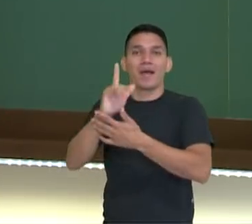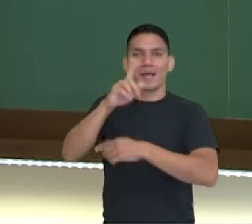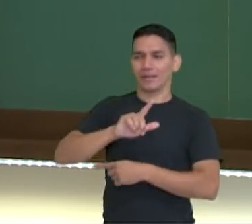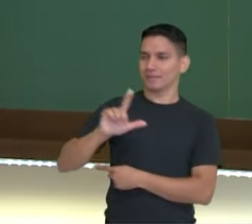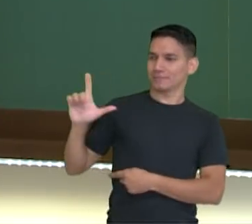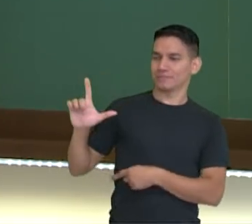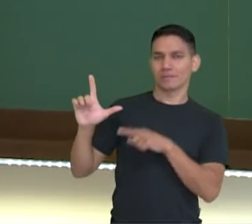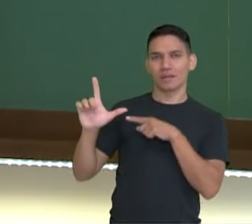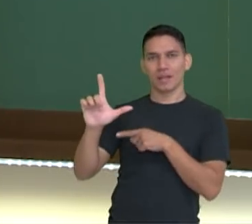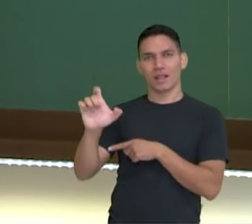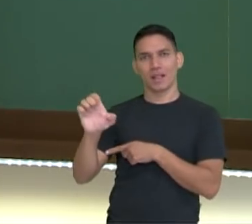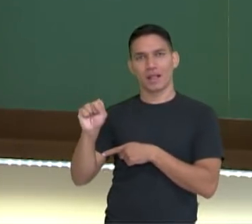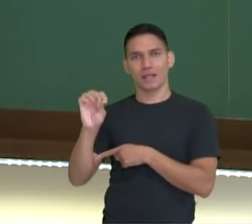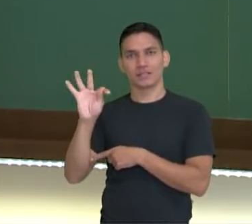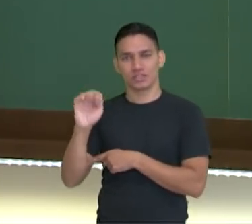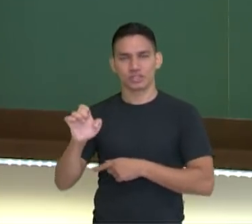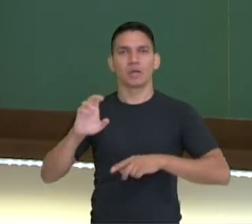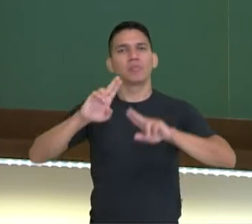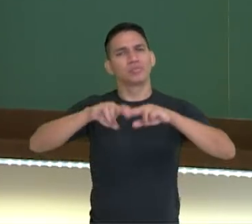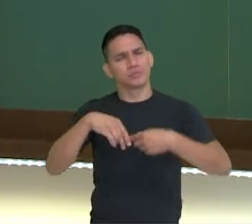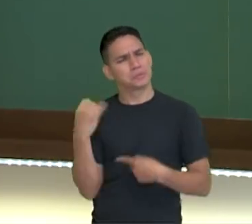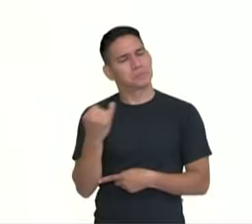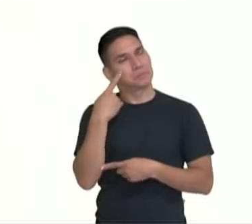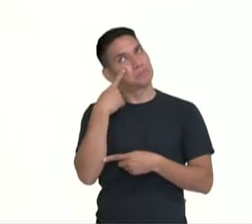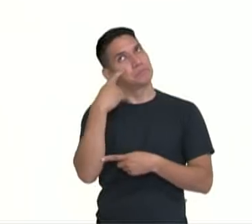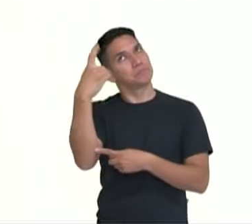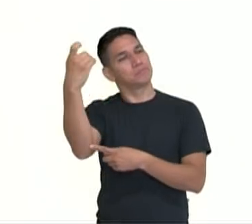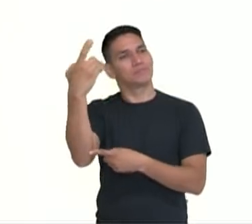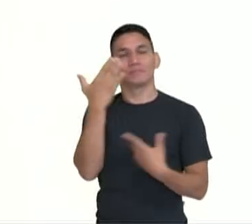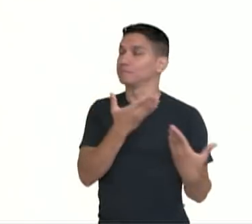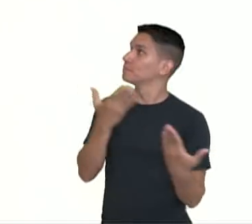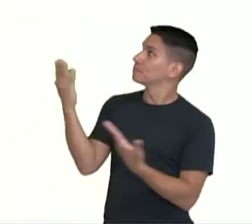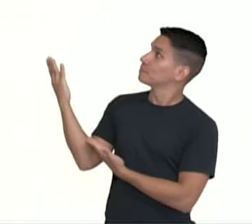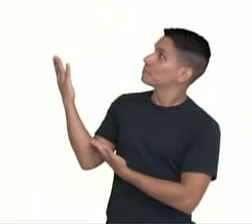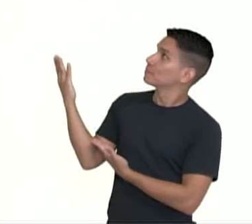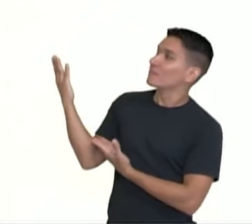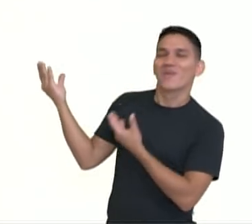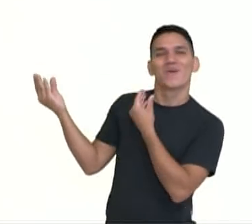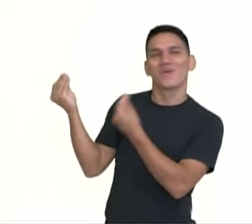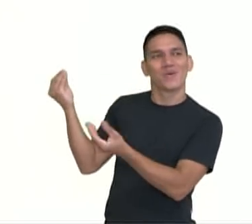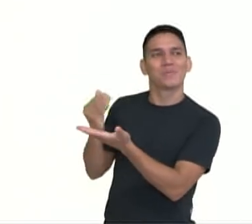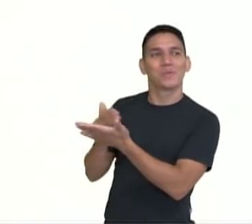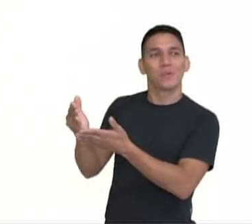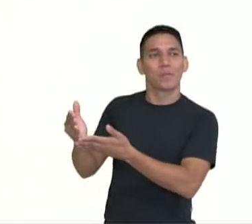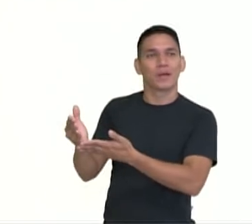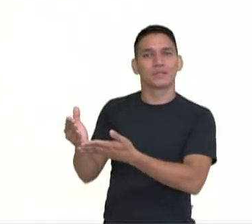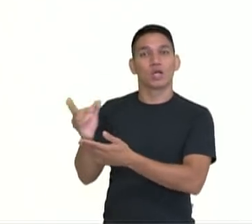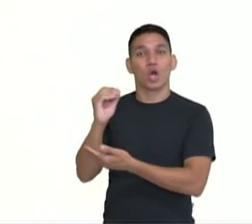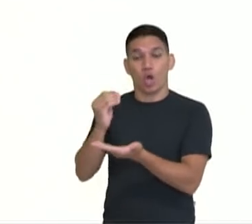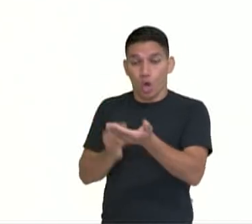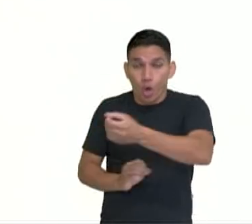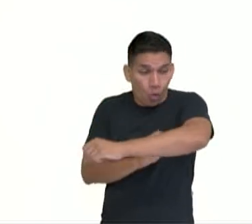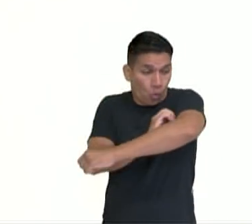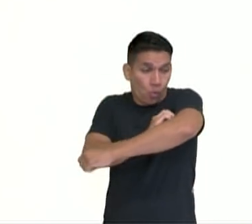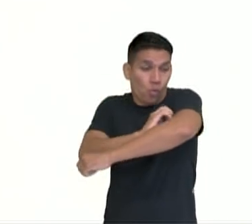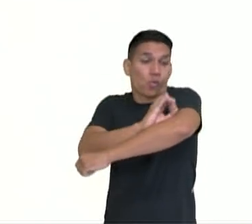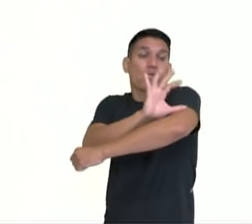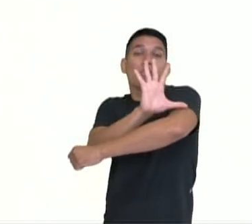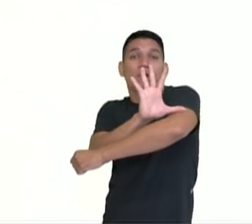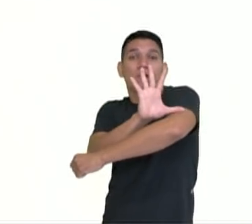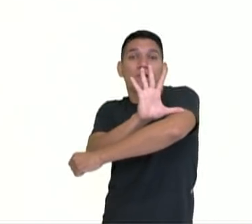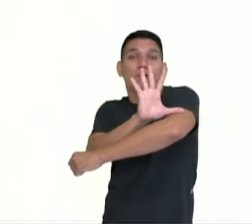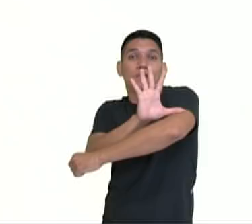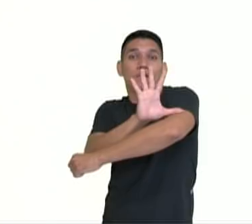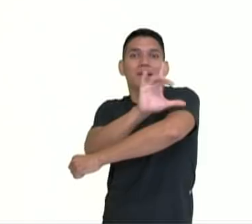a gente pensar nisso também. E aí ali o desenho, o esquema mostra para nós bem essa ideia. Ele surge